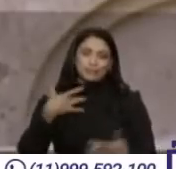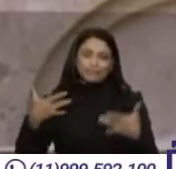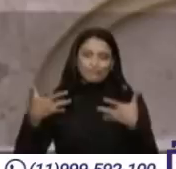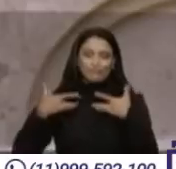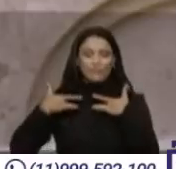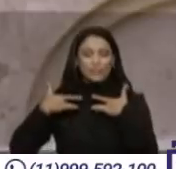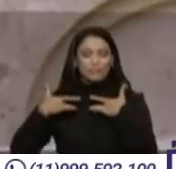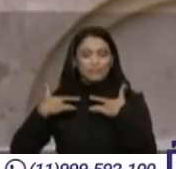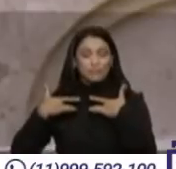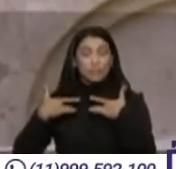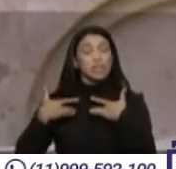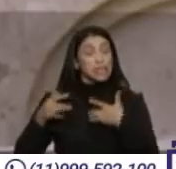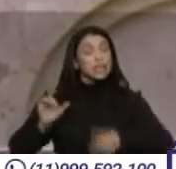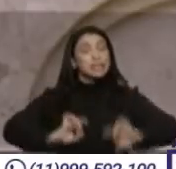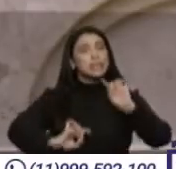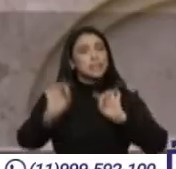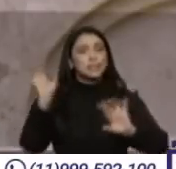de modo muito especial,